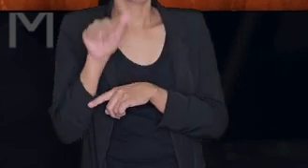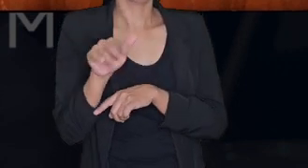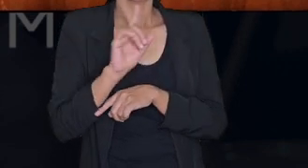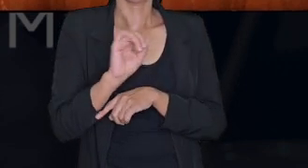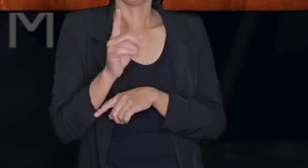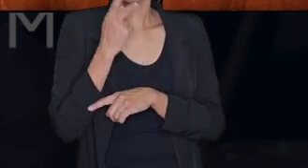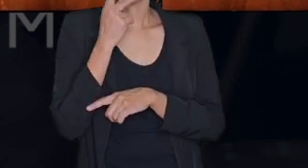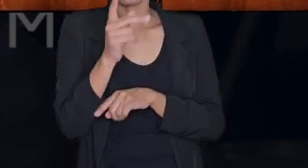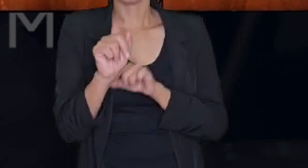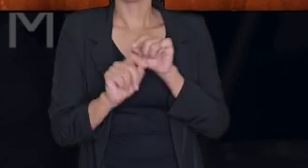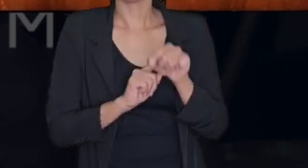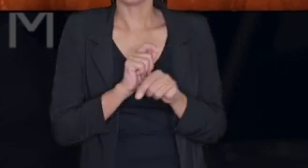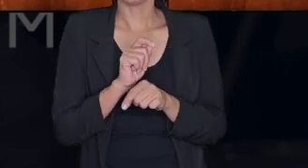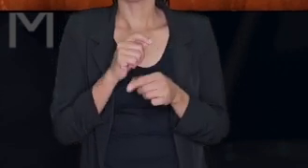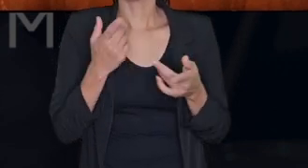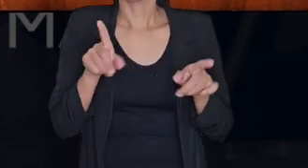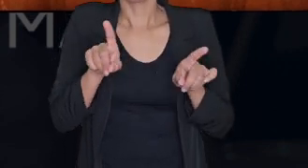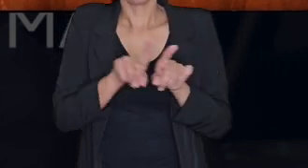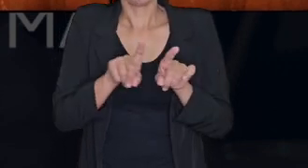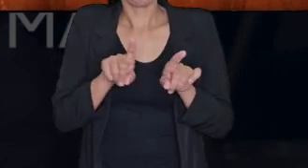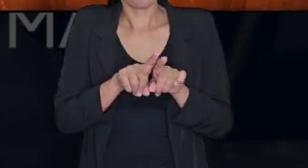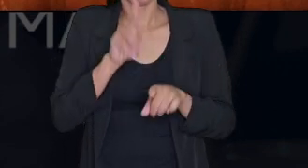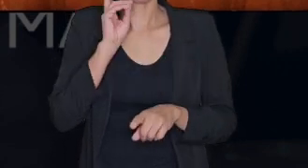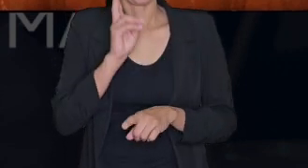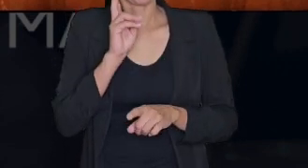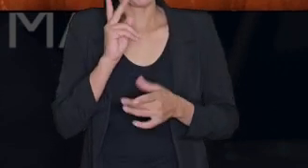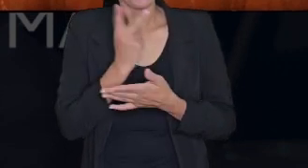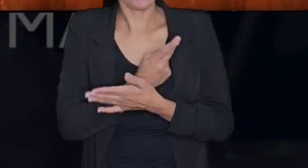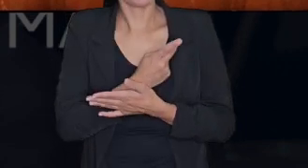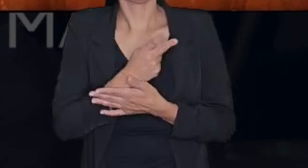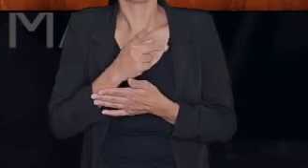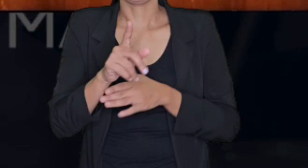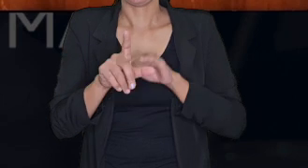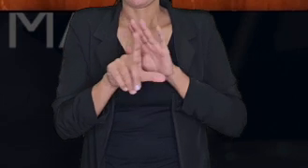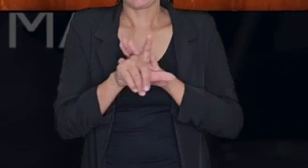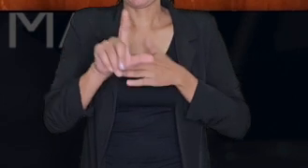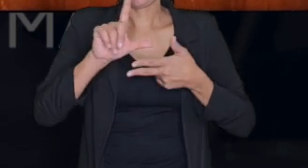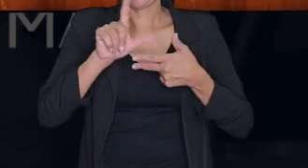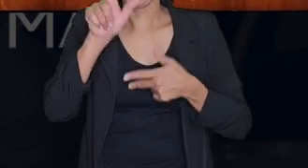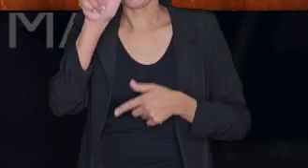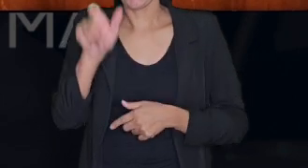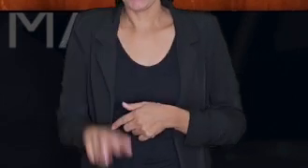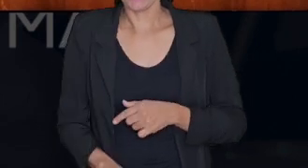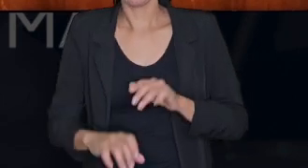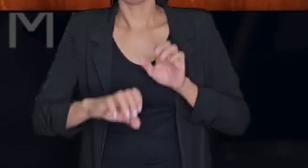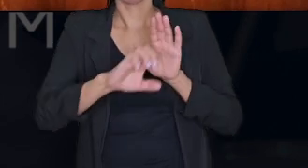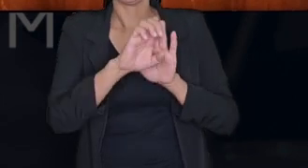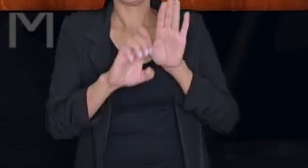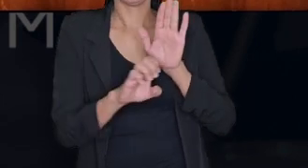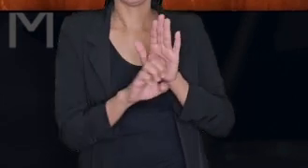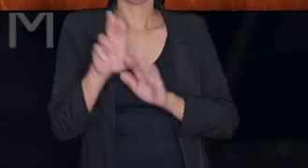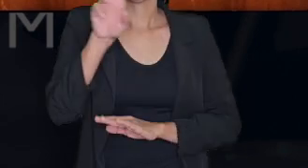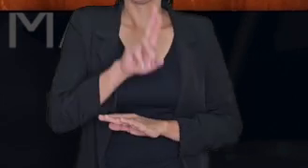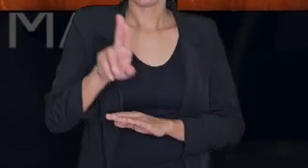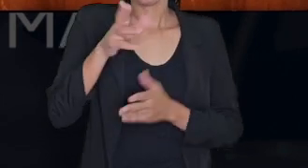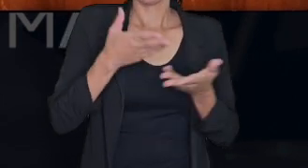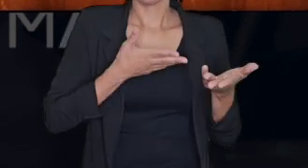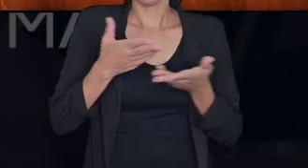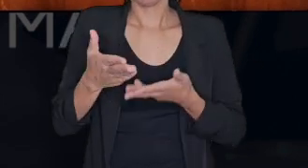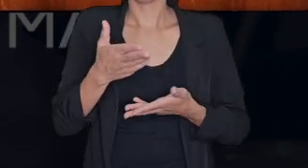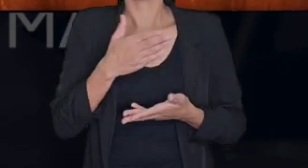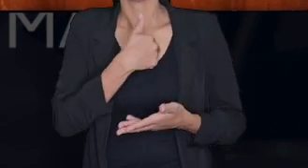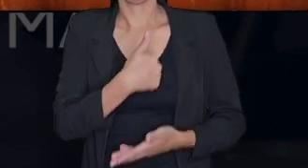deveria ser controvertida? O que eu quero dizer é que, também de forma recorrente, o legislador,